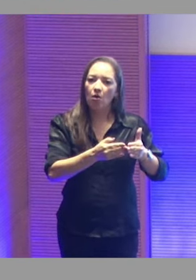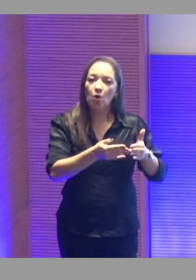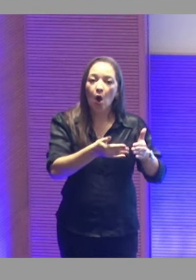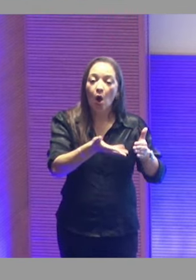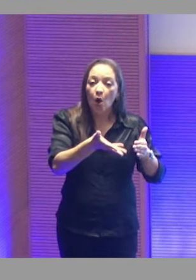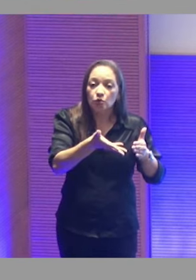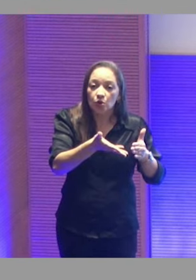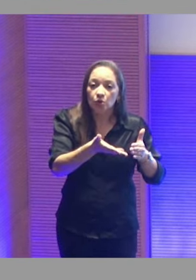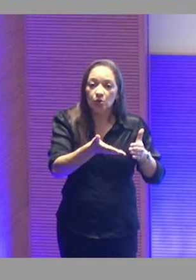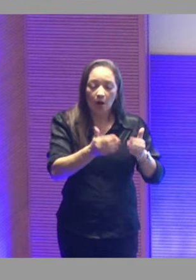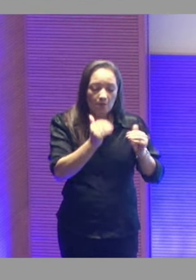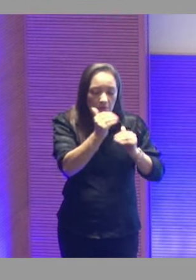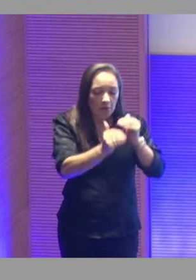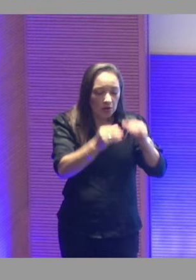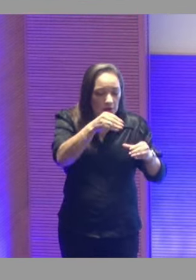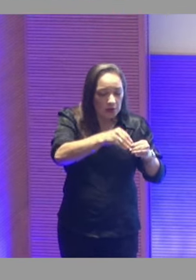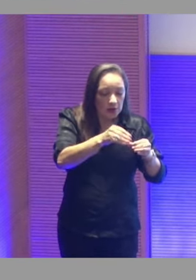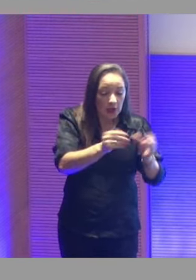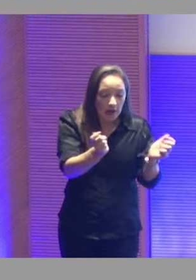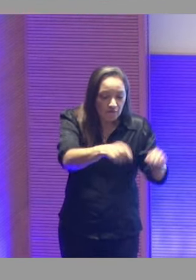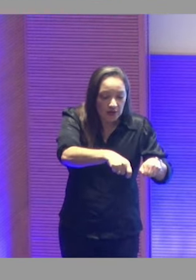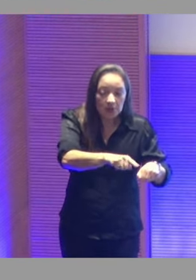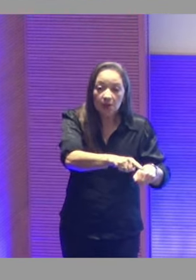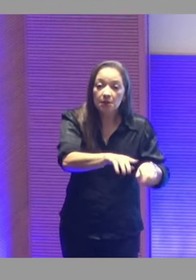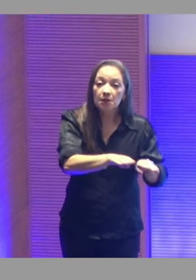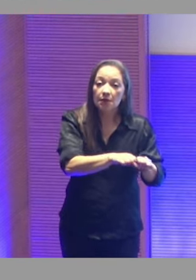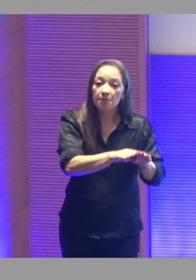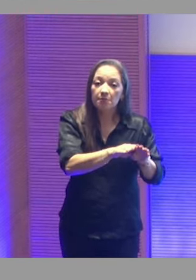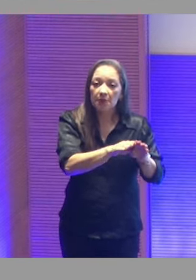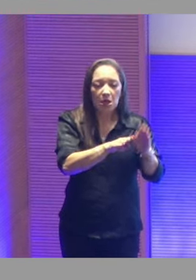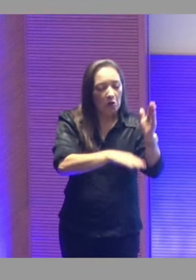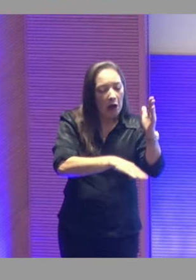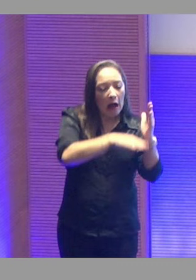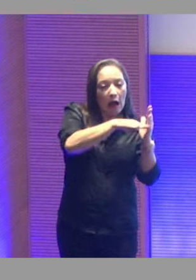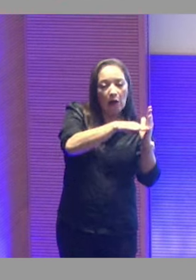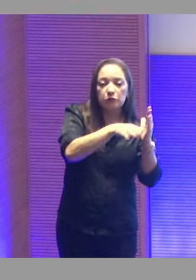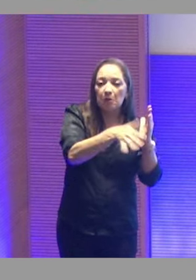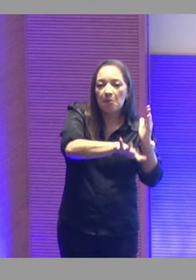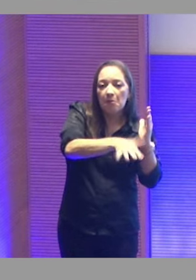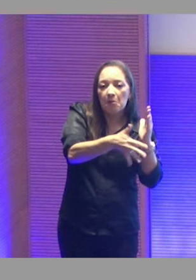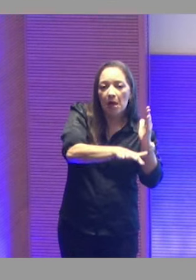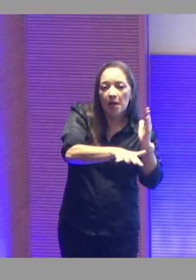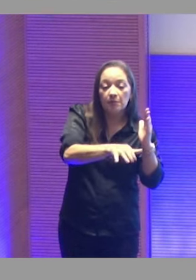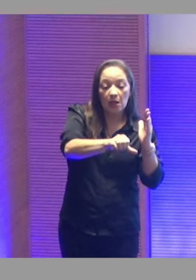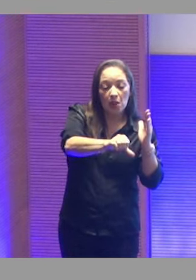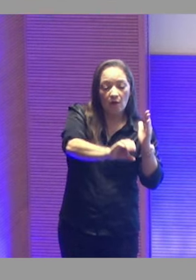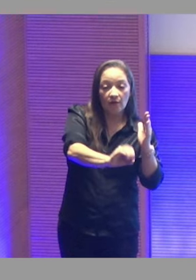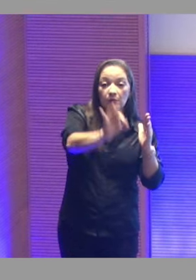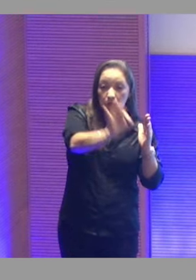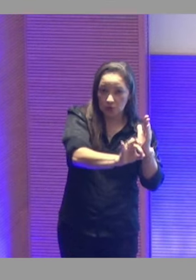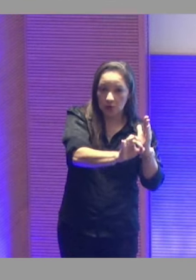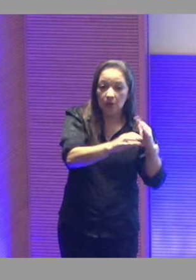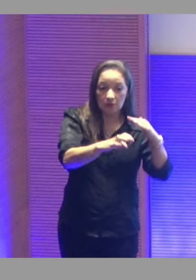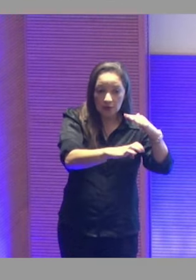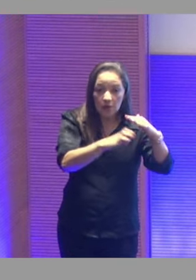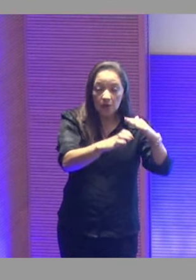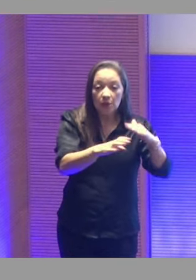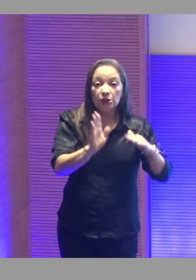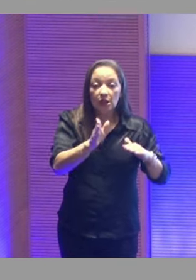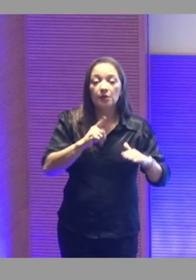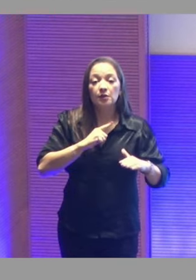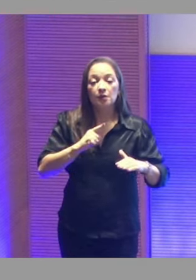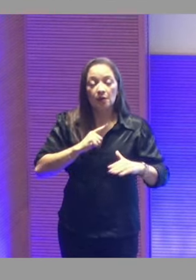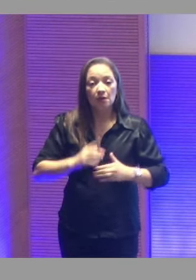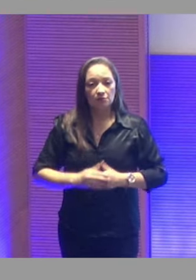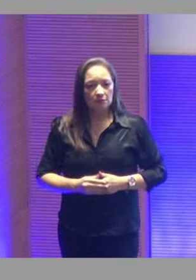internos né na eficiência da organização ou no nível alto ou no nível médio mas ali 90% das organizações eh a gente